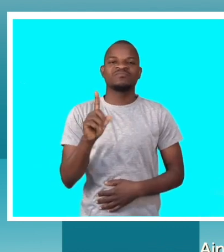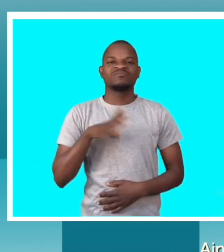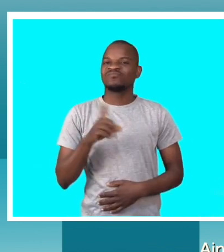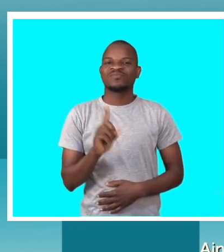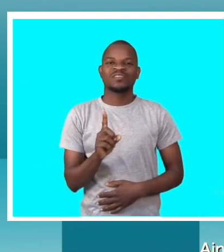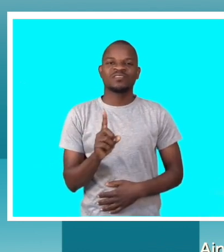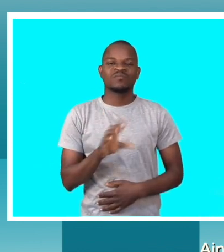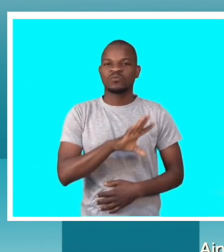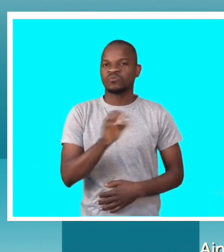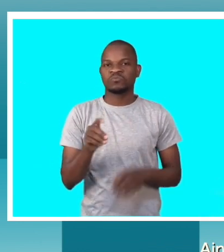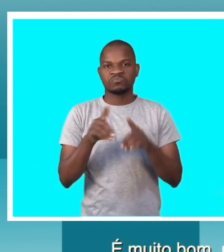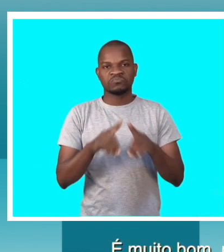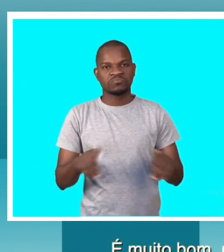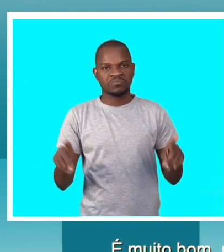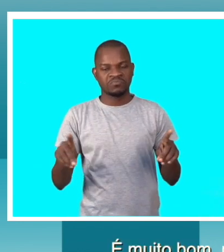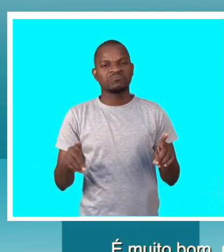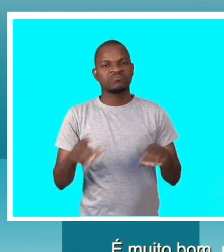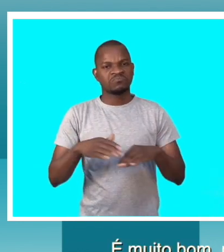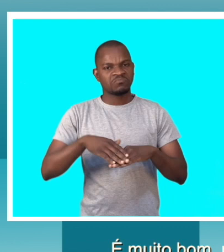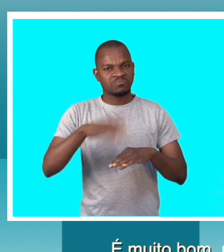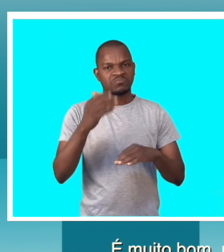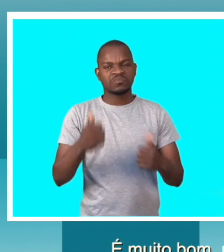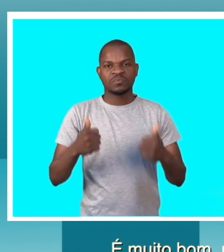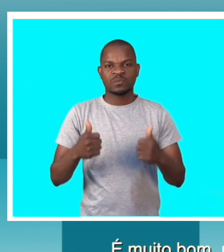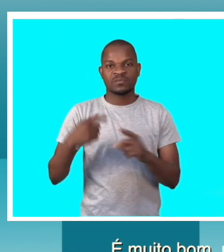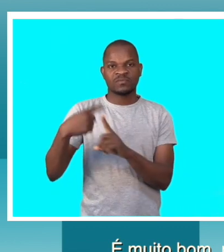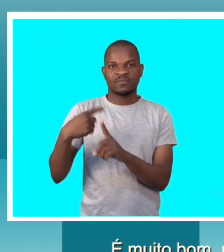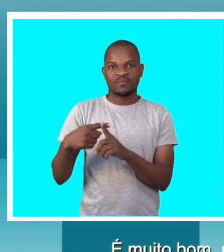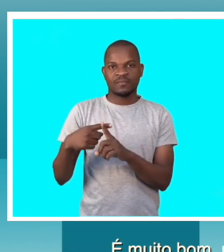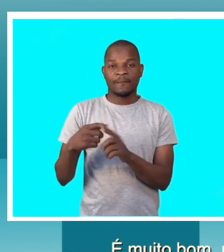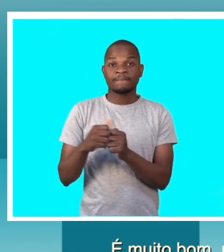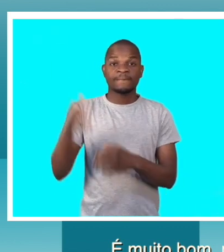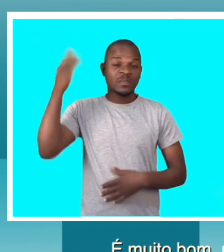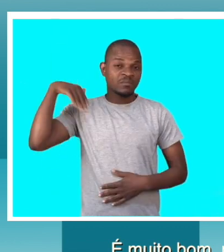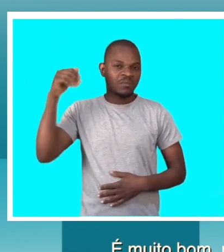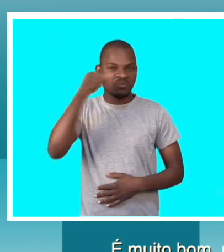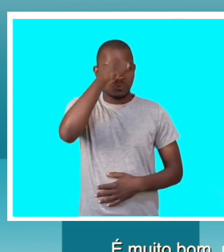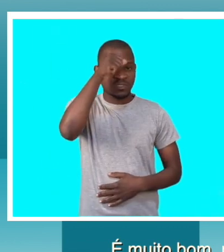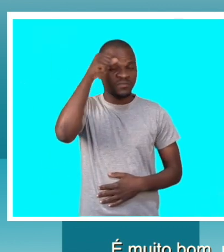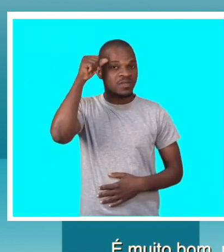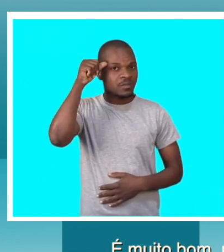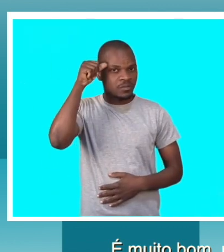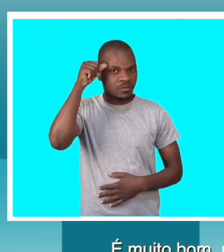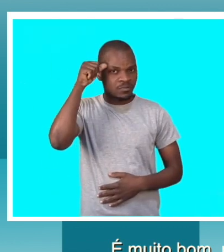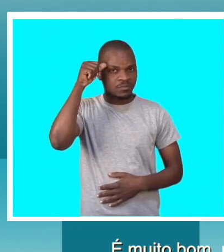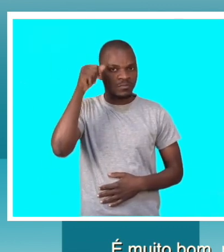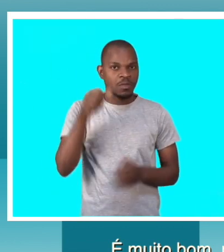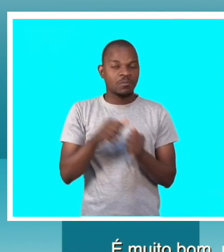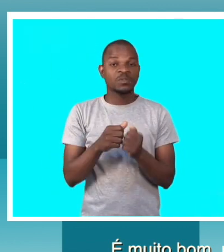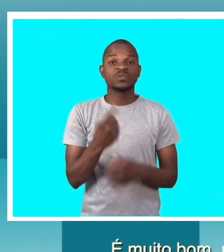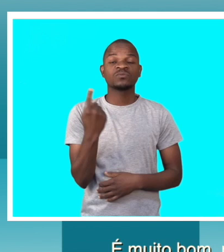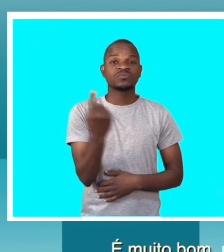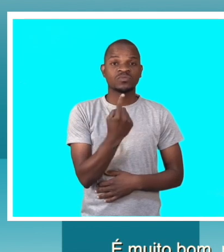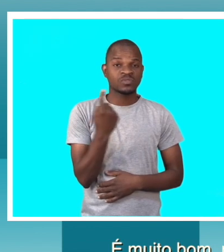estranha. É muito bom. É muito bom. No nosso tempo não havia isto. Era só pronto,